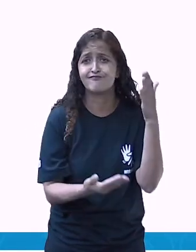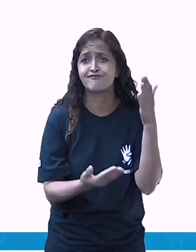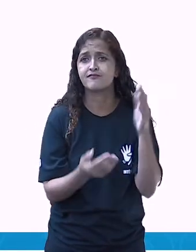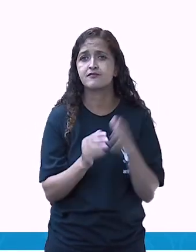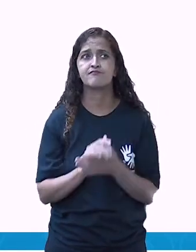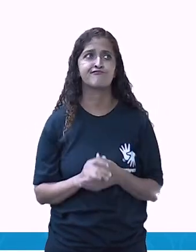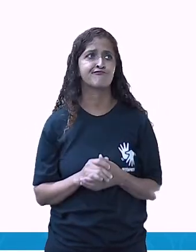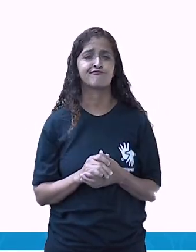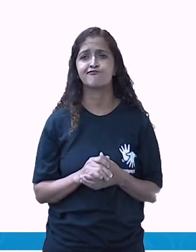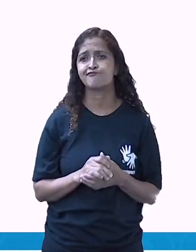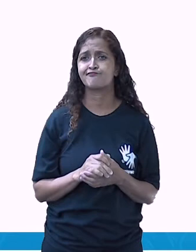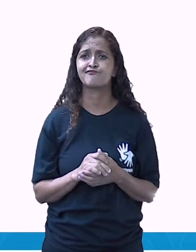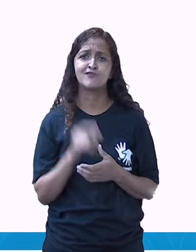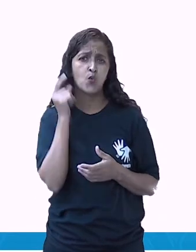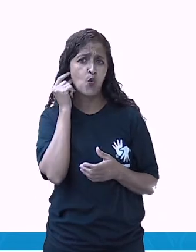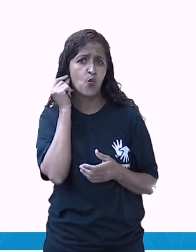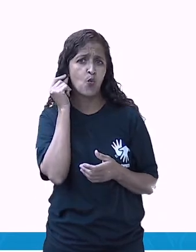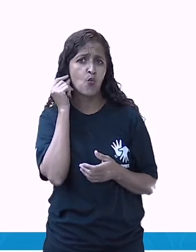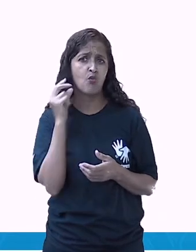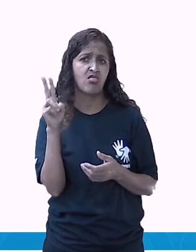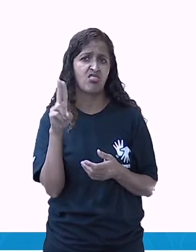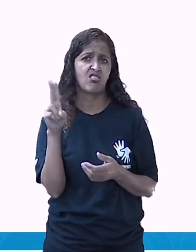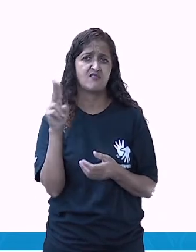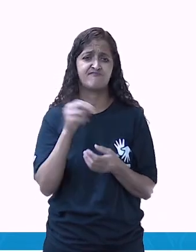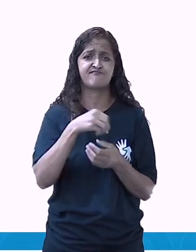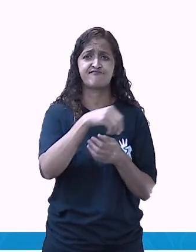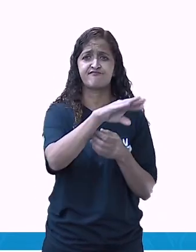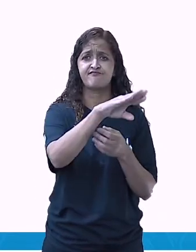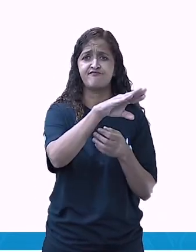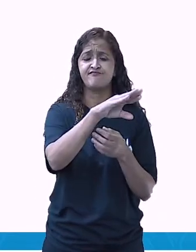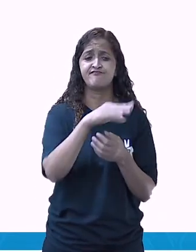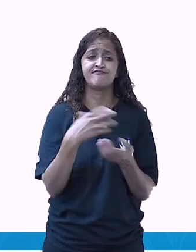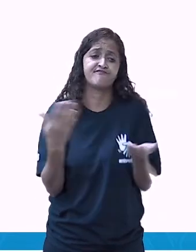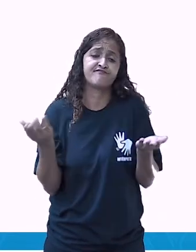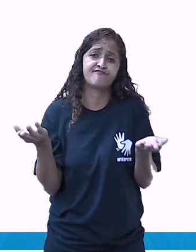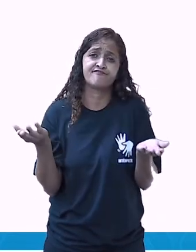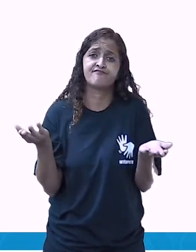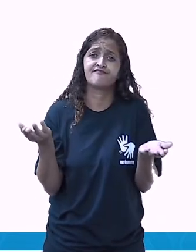que você faz? Já dei esse brinco por perdido, não